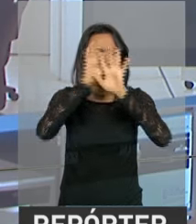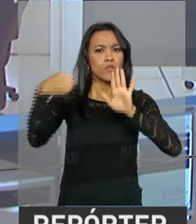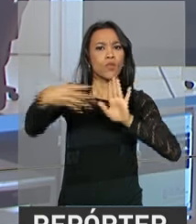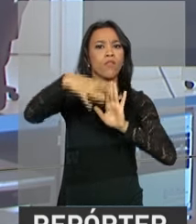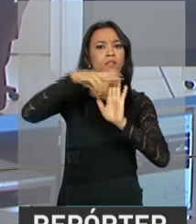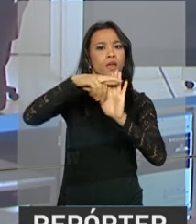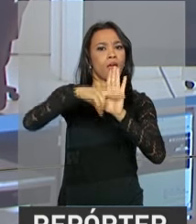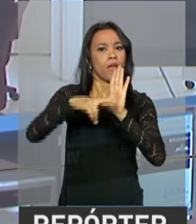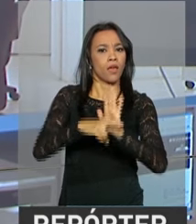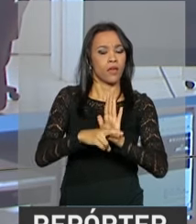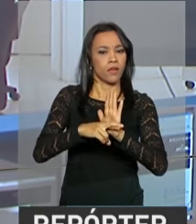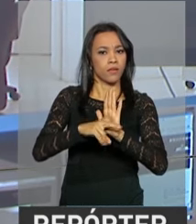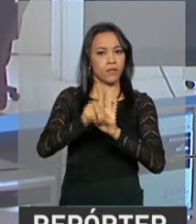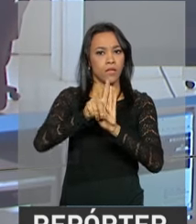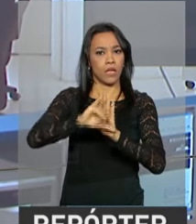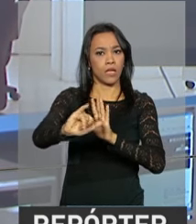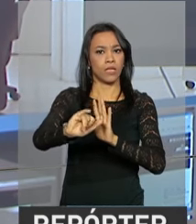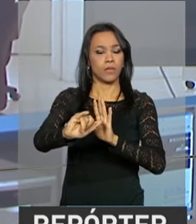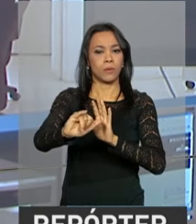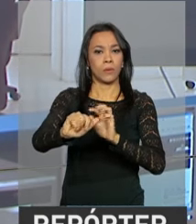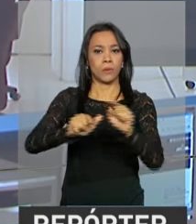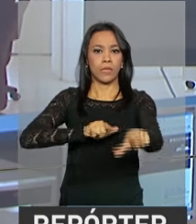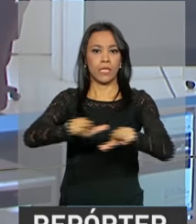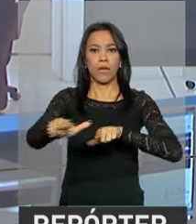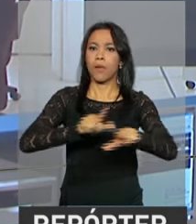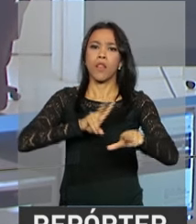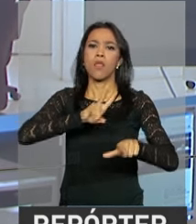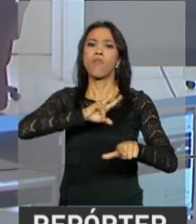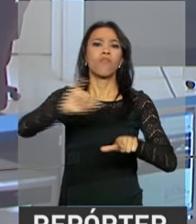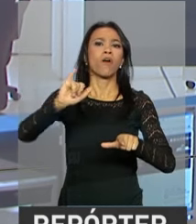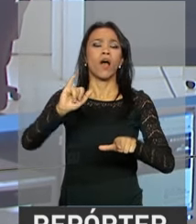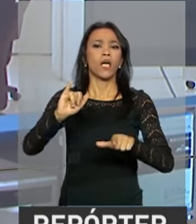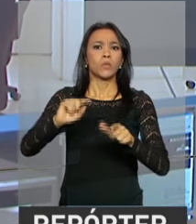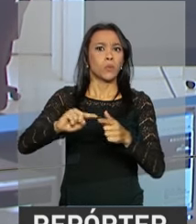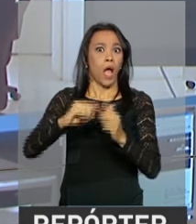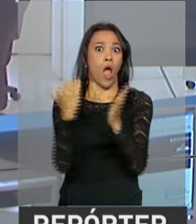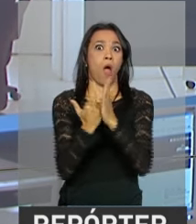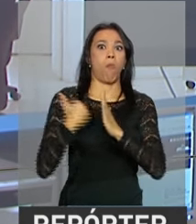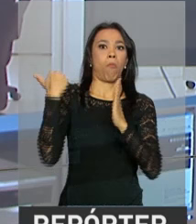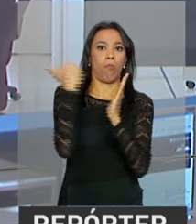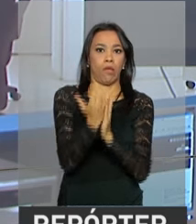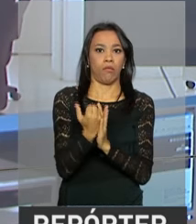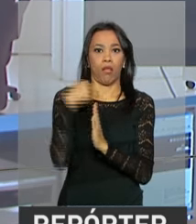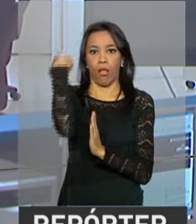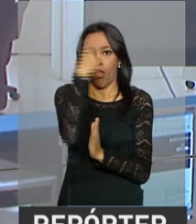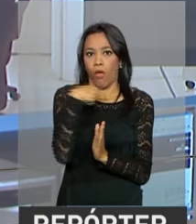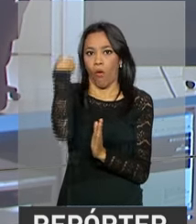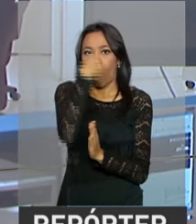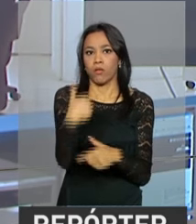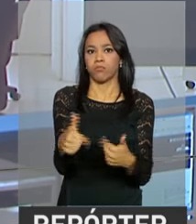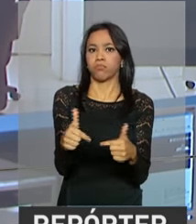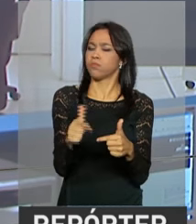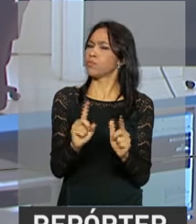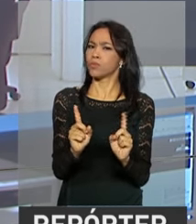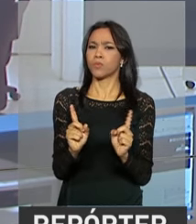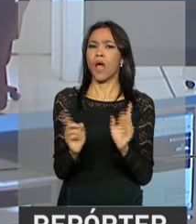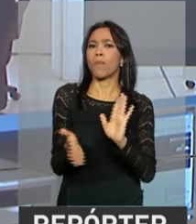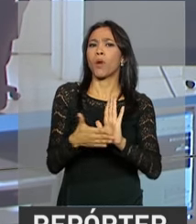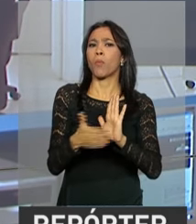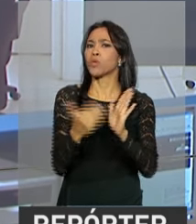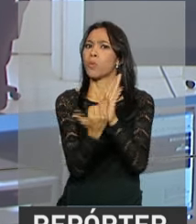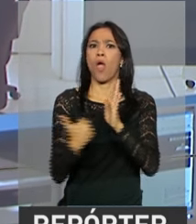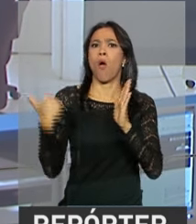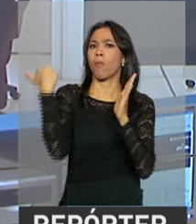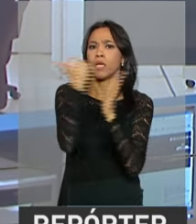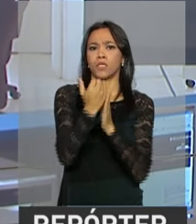regras da legislação trabalhista não vão prever o aumento da jornada de trabalho a proposta não é aumentar a